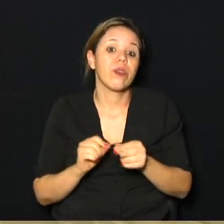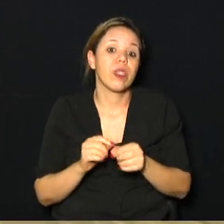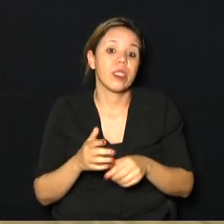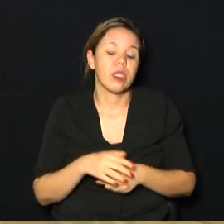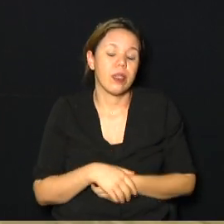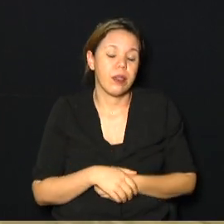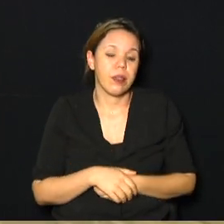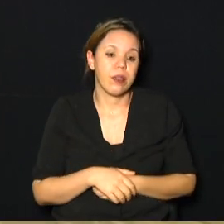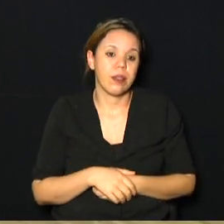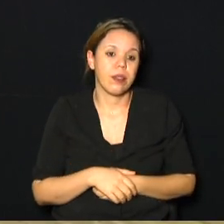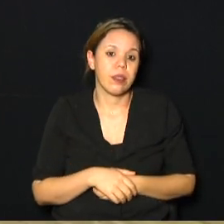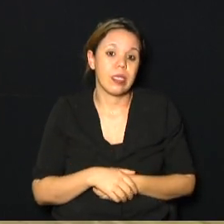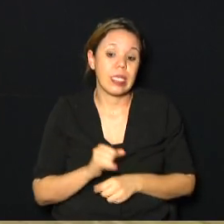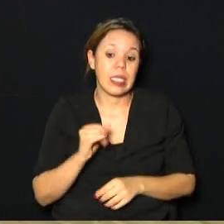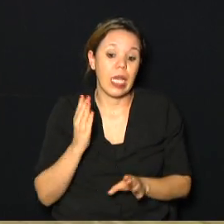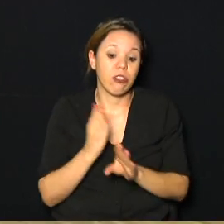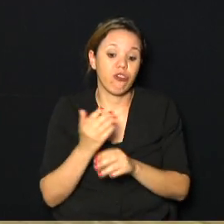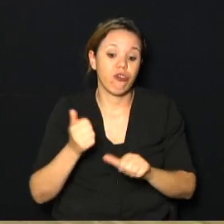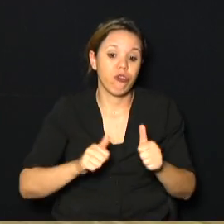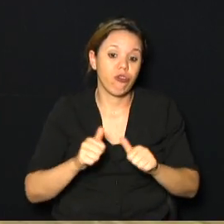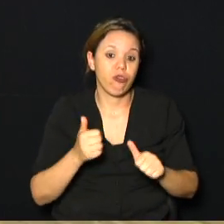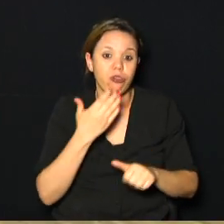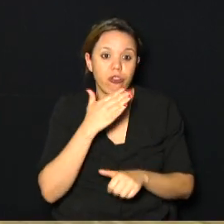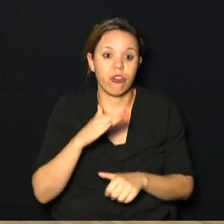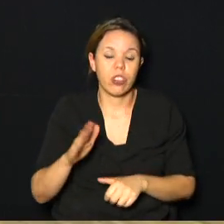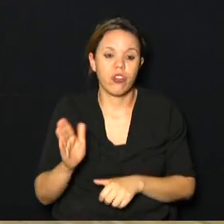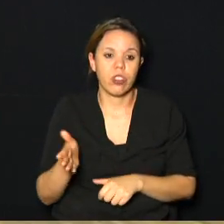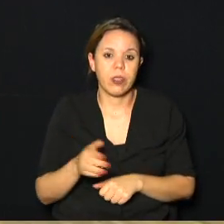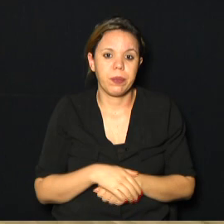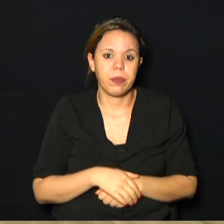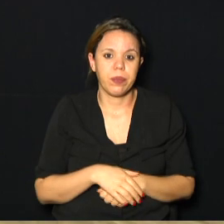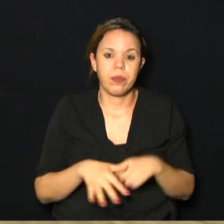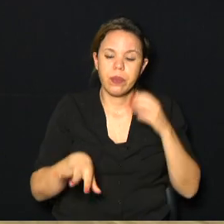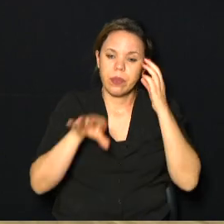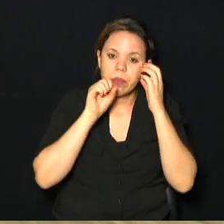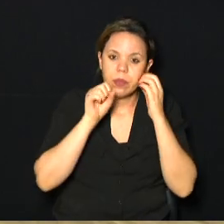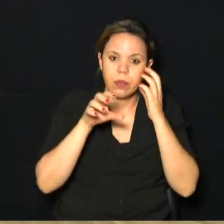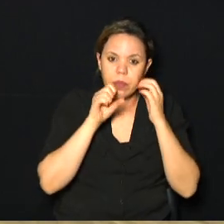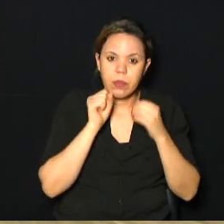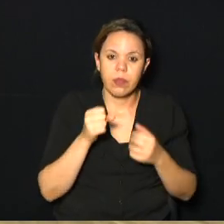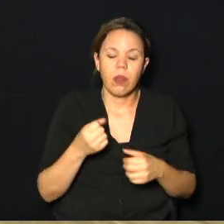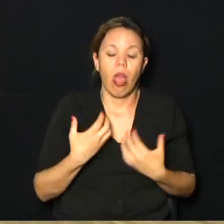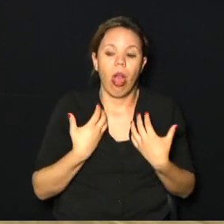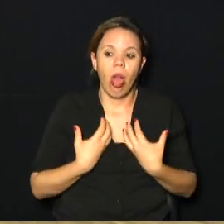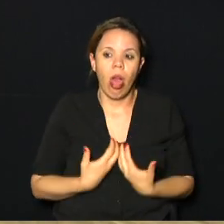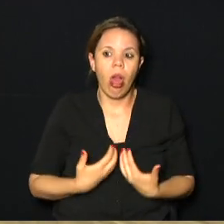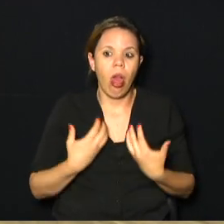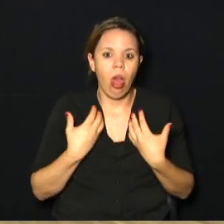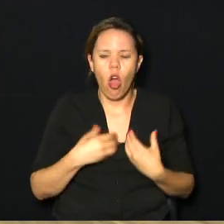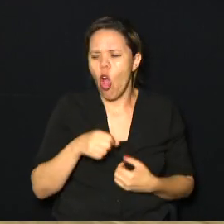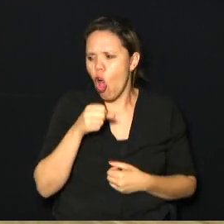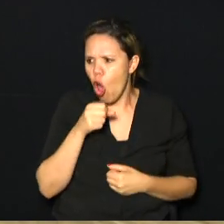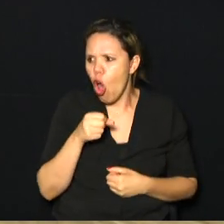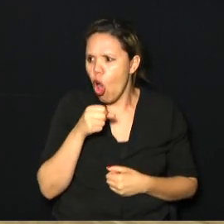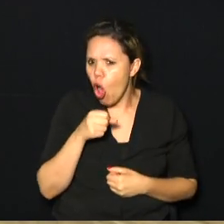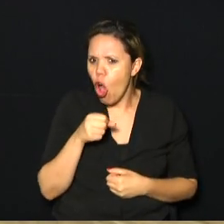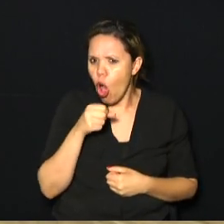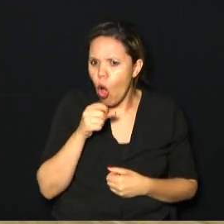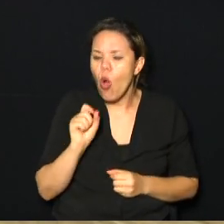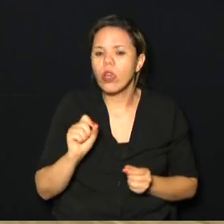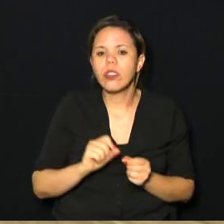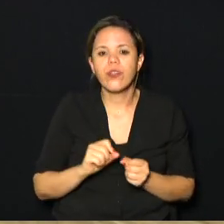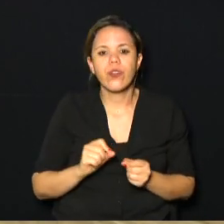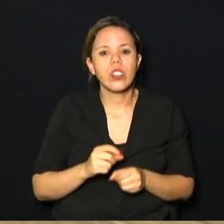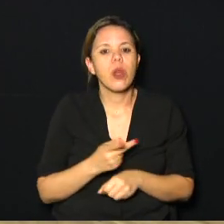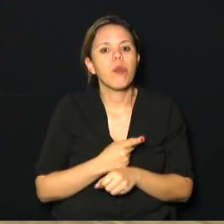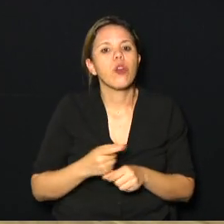caso, quando diagnosticar que a criança, né, já está com uma respiração mais ofegante ou está tossindo mais? O que deve fazer?